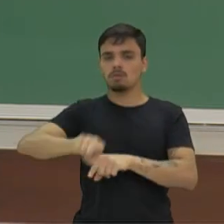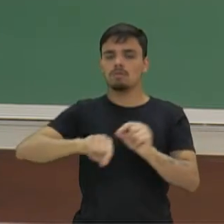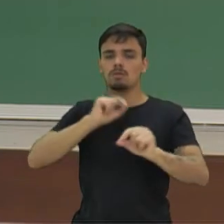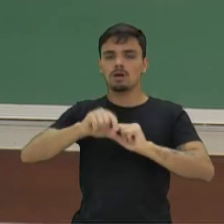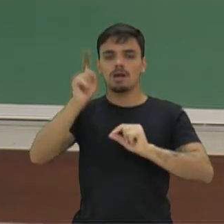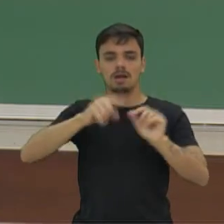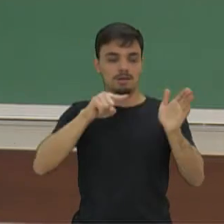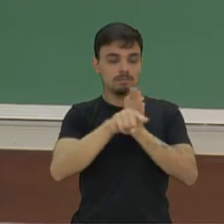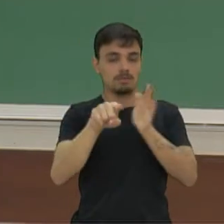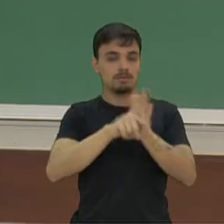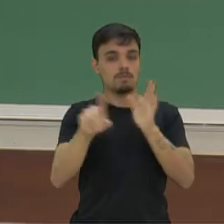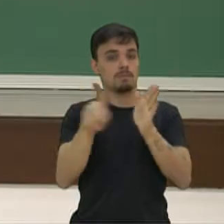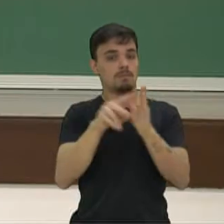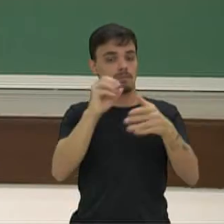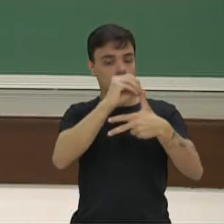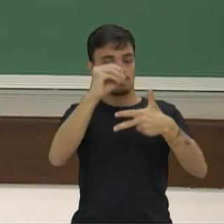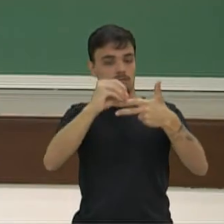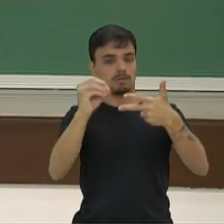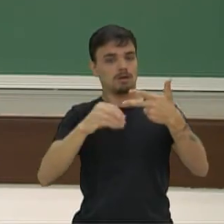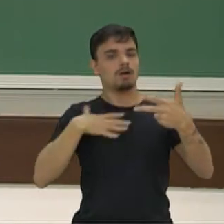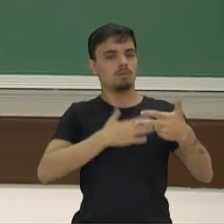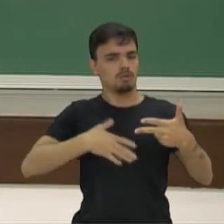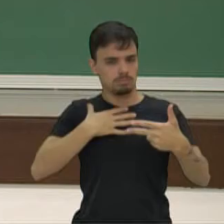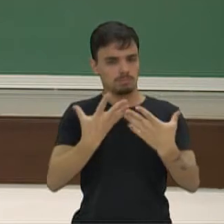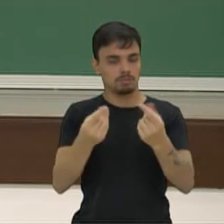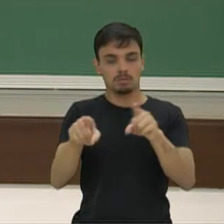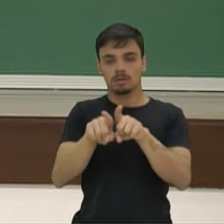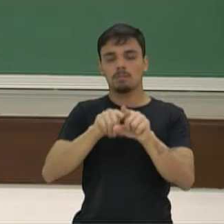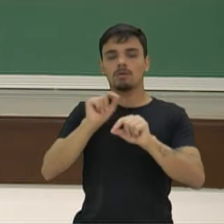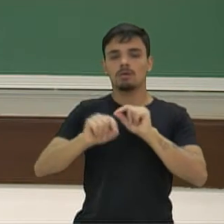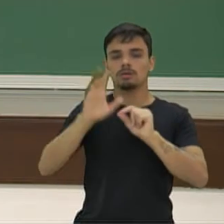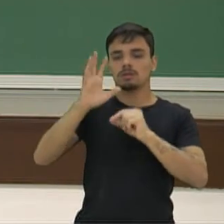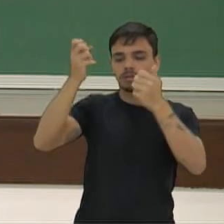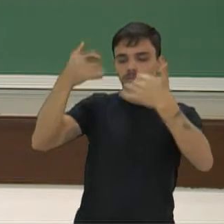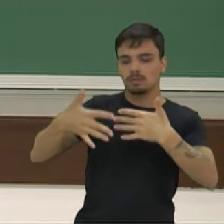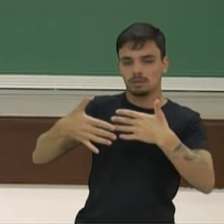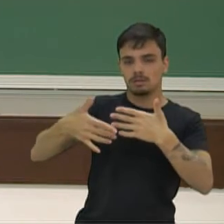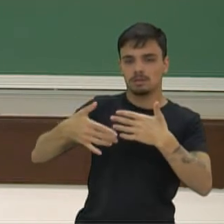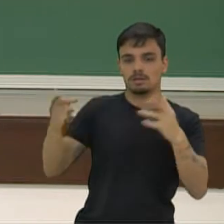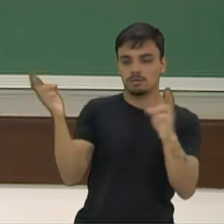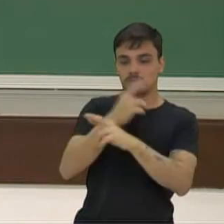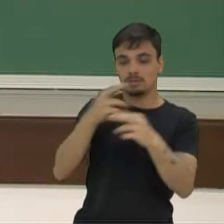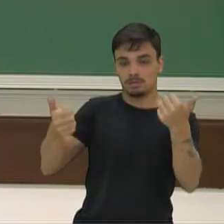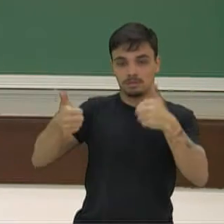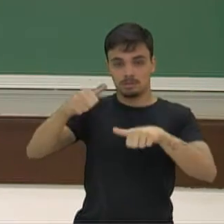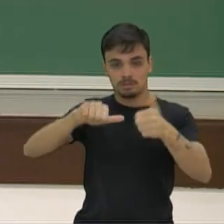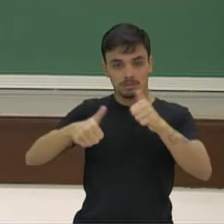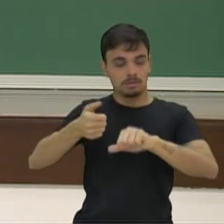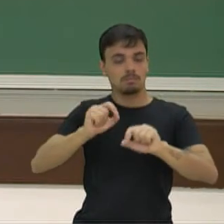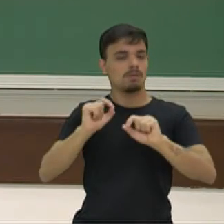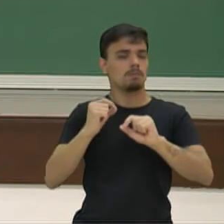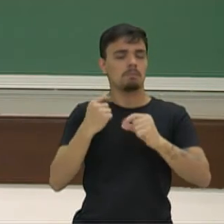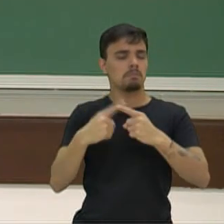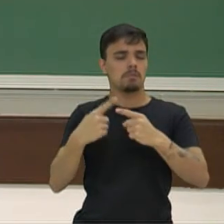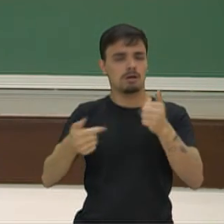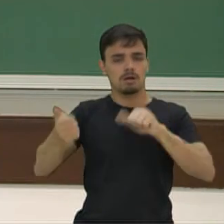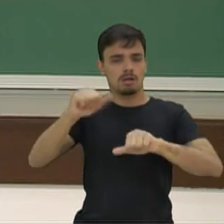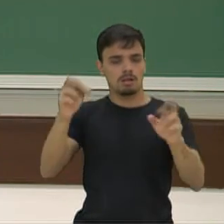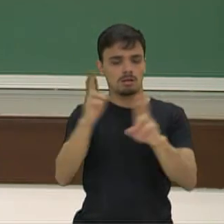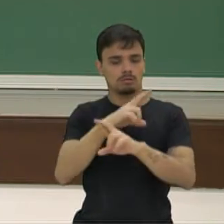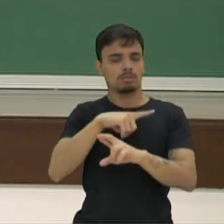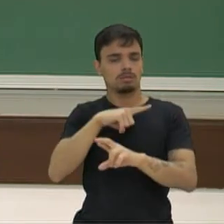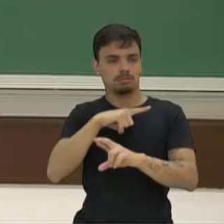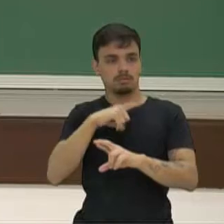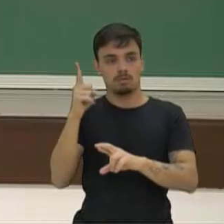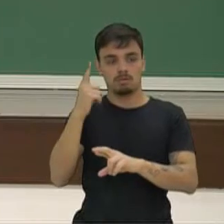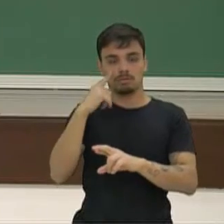de questão que o Enem gosta muito. Inclusive, como eu disse, relaciona com química. Por quê? Relaciona com química. Olha só,